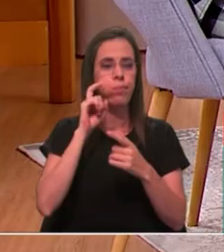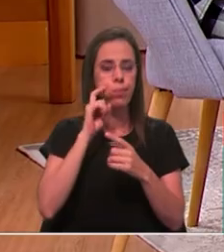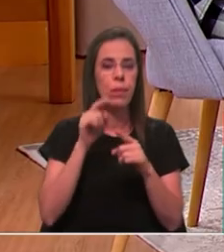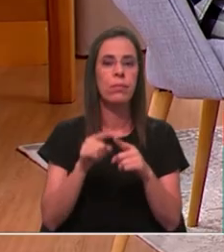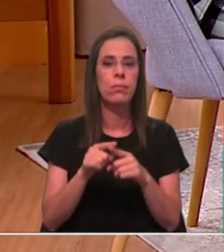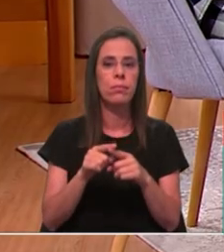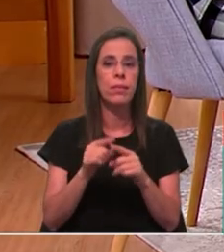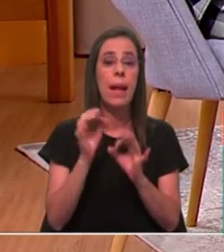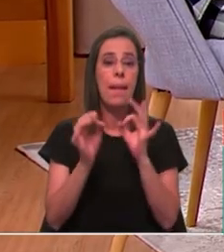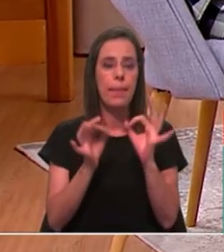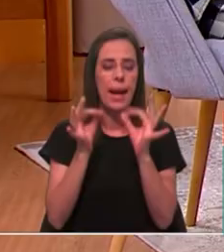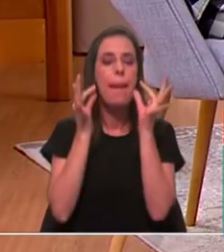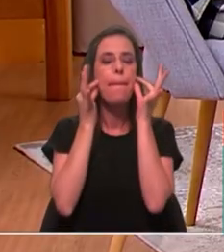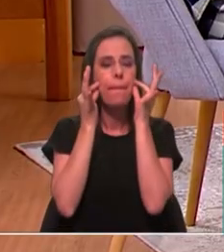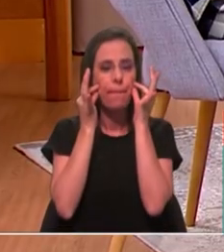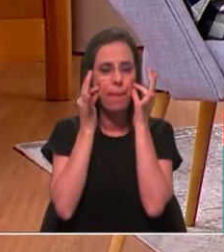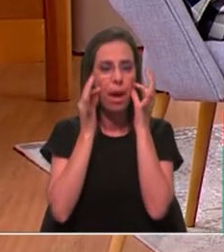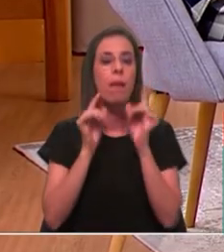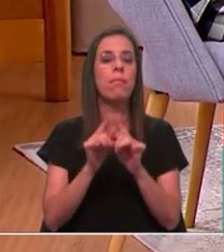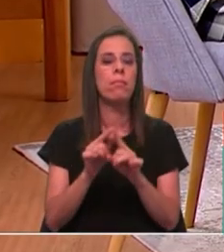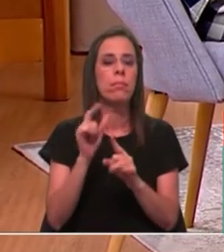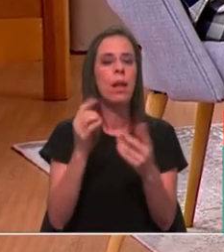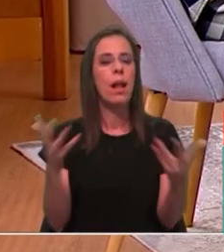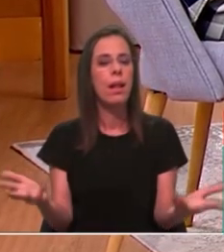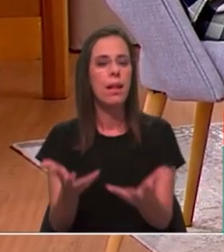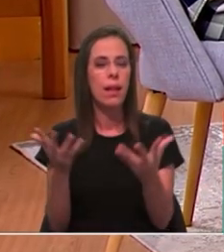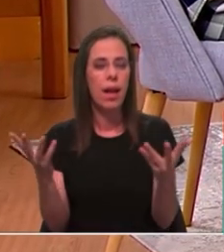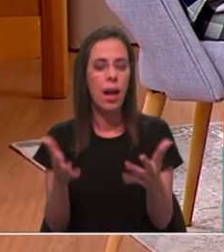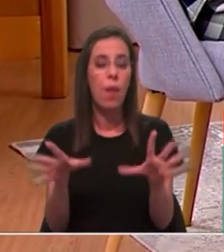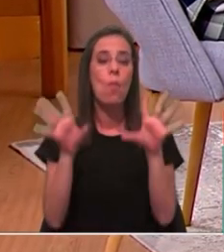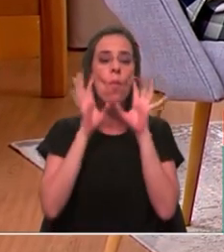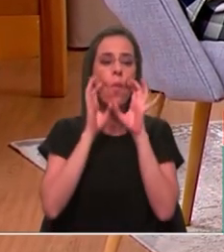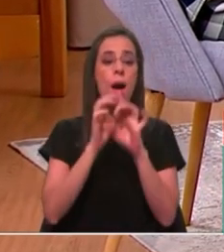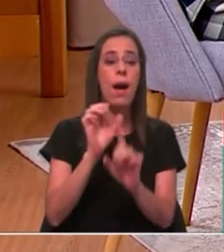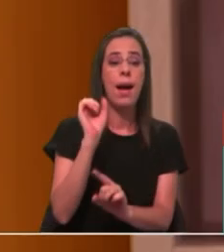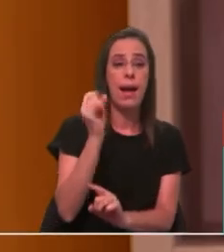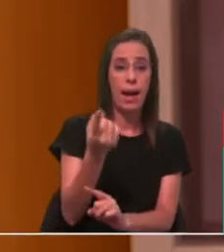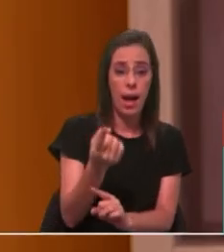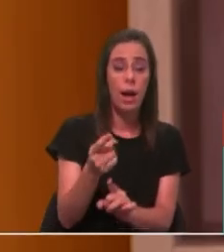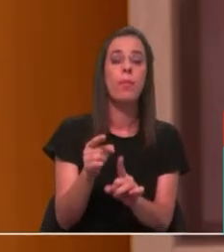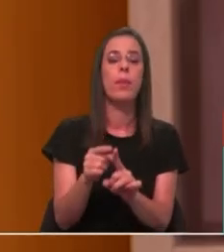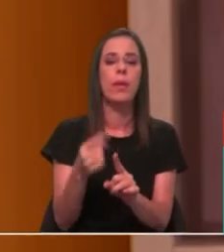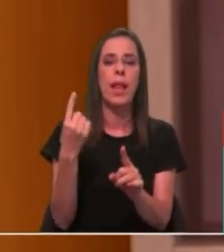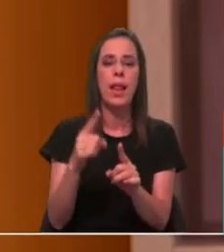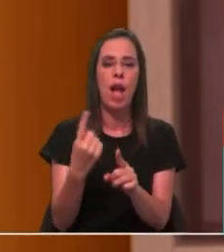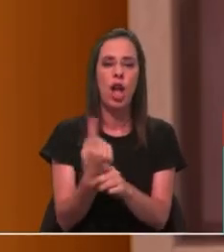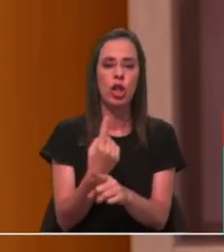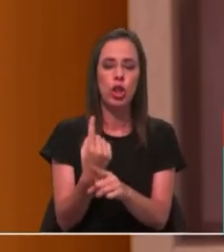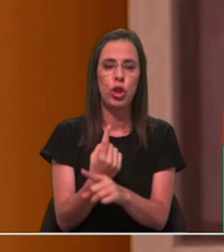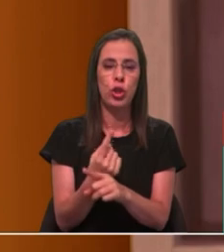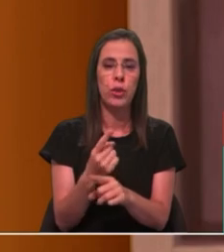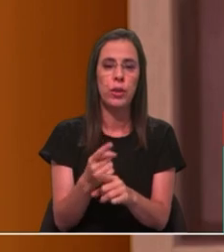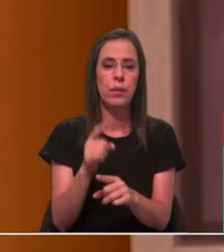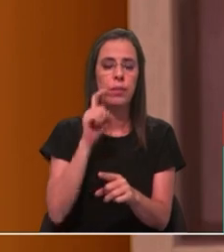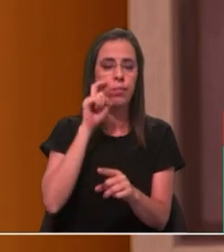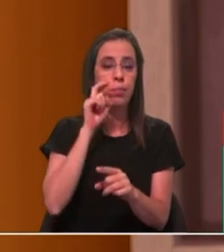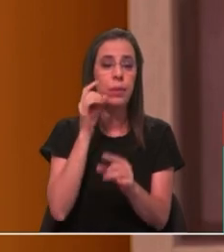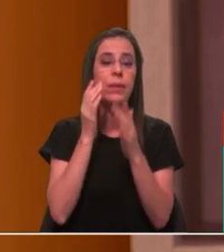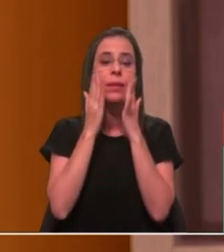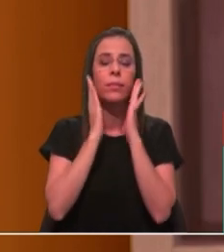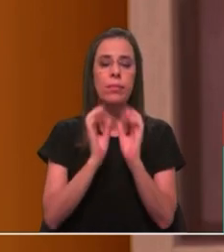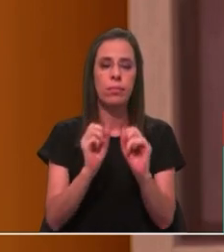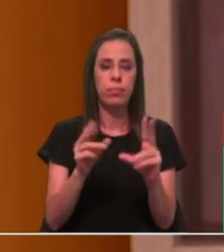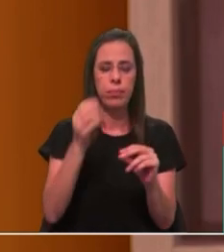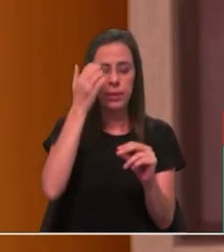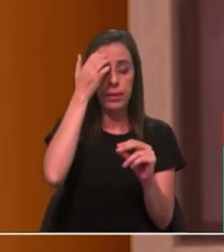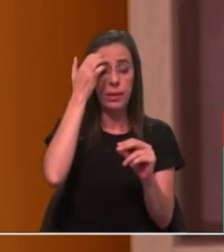emoliente, ou seja, hidratante, mas é um hidratante mais leve, de absorção mais rápida. Ele já contém substâncias, nomeadamente antioxidantes, que